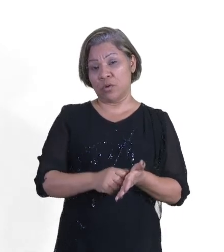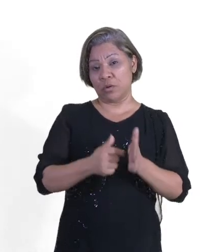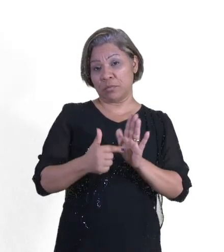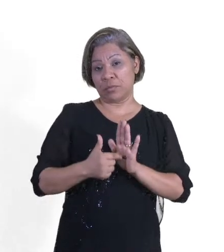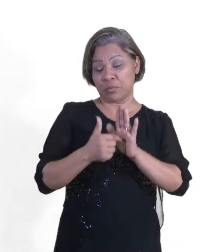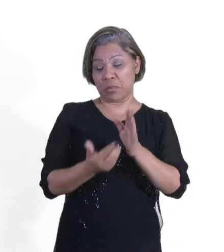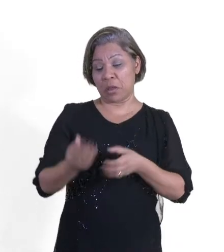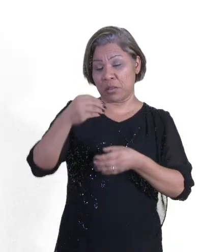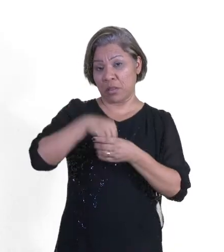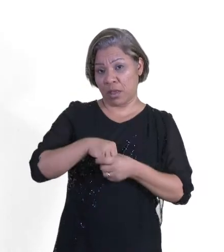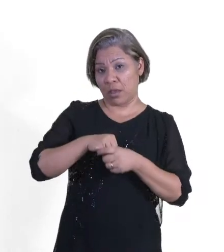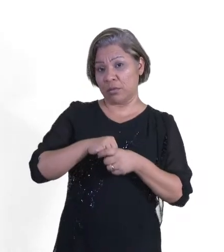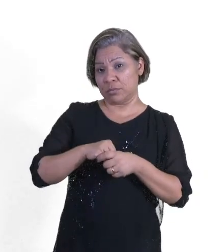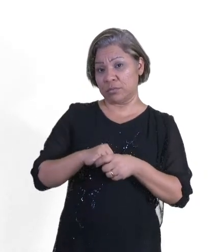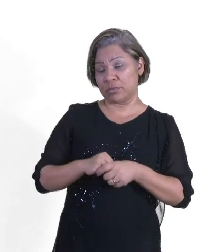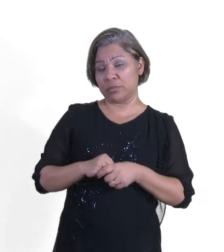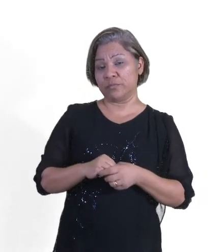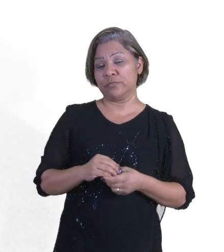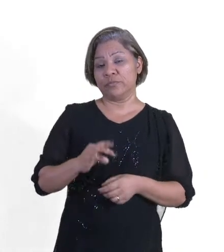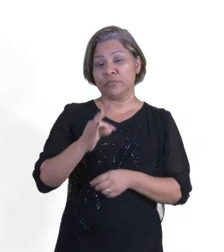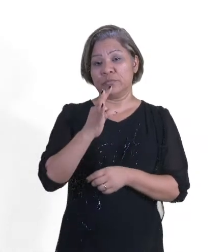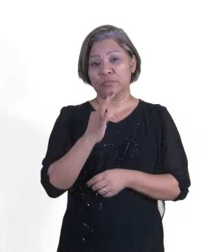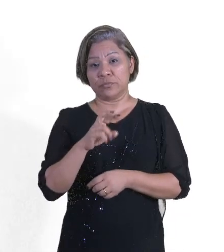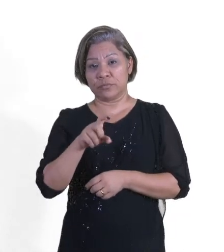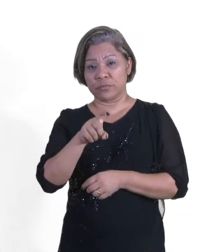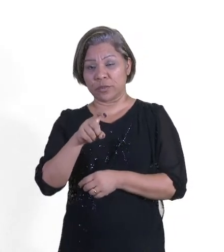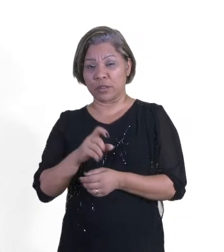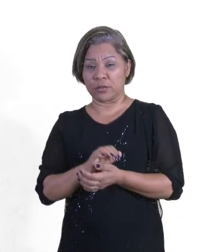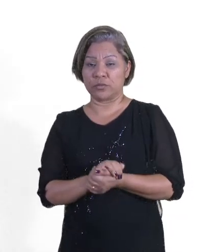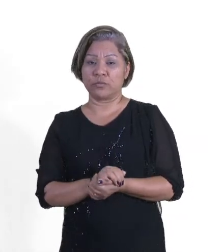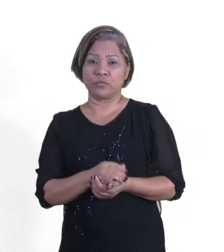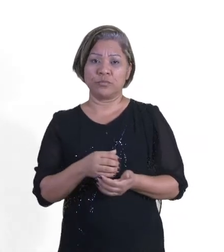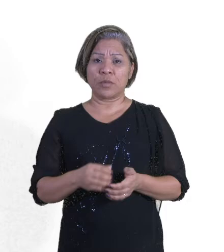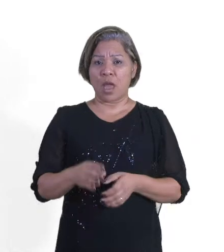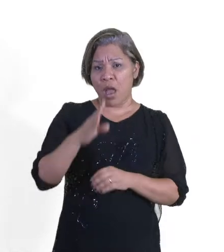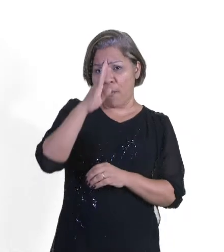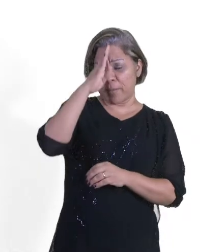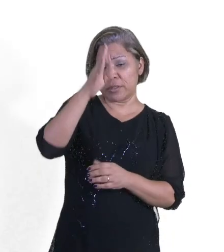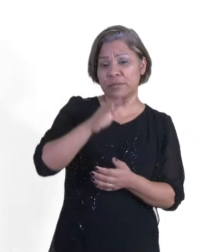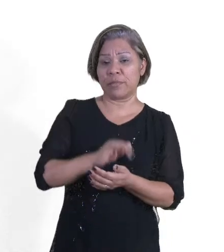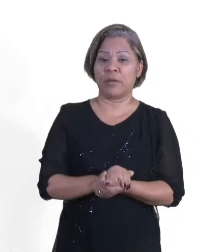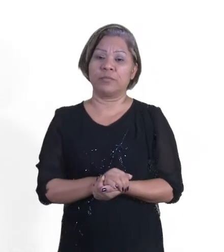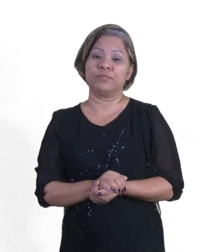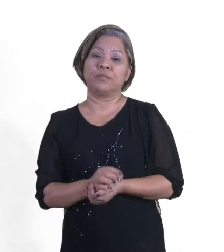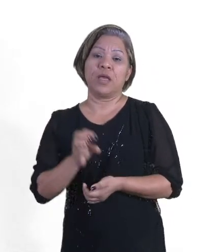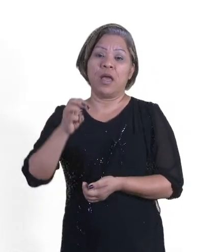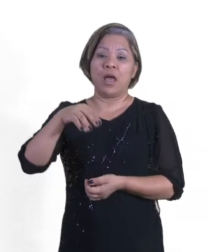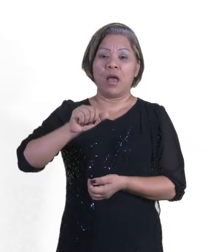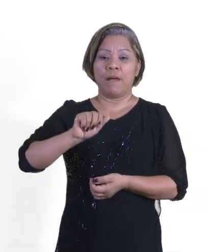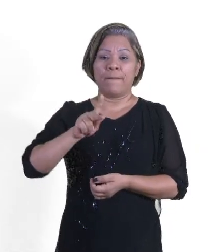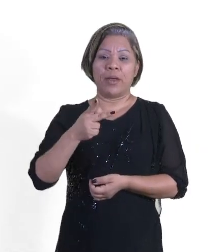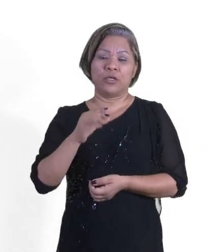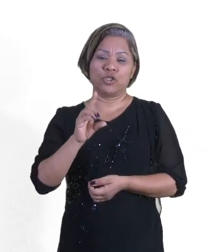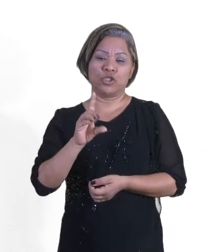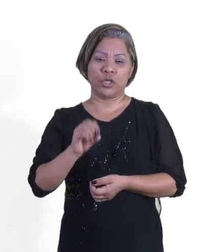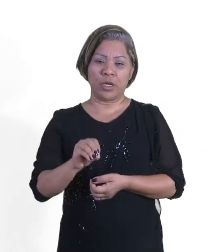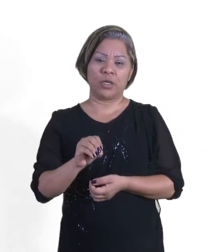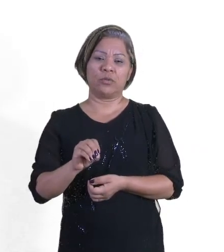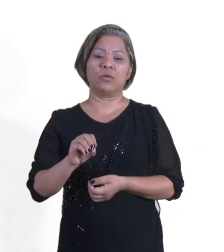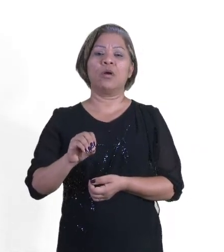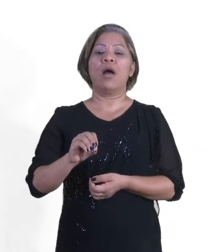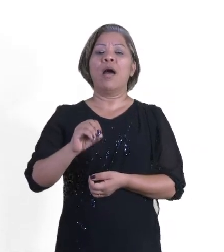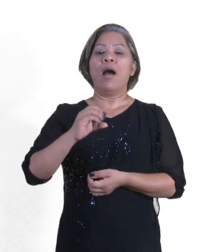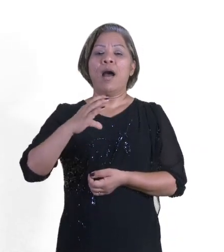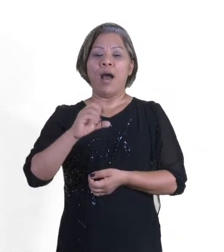textual. Veja quais são os principais cronistas brasileiros. Machado de Assis, Carlos Drummond de Andrade, Rubem